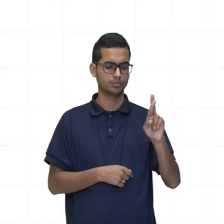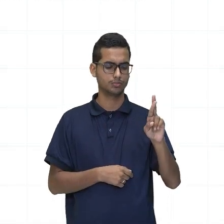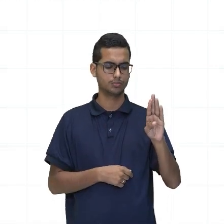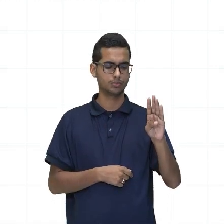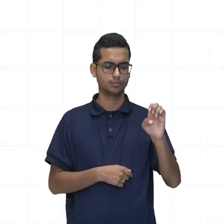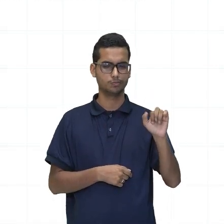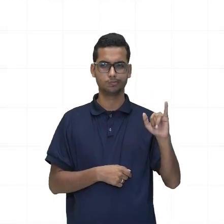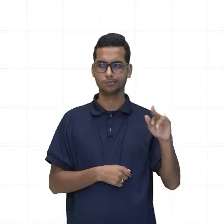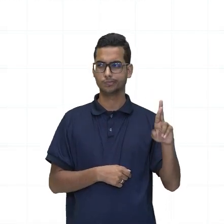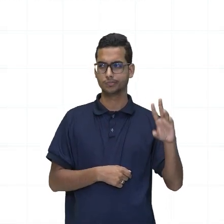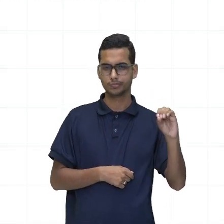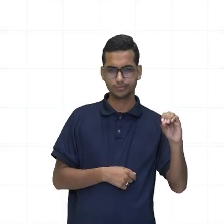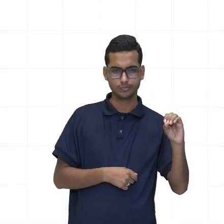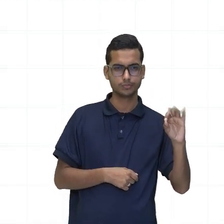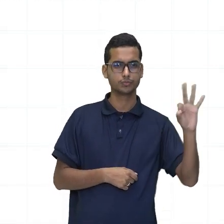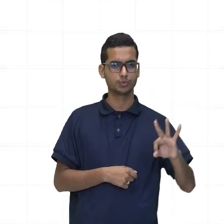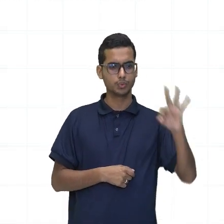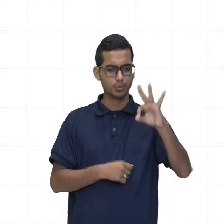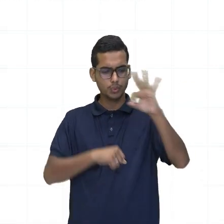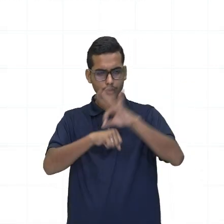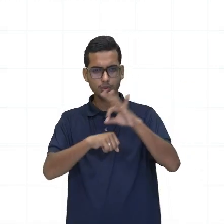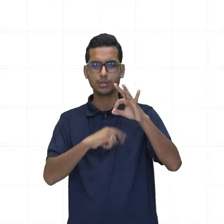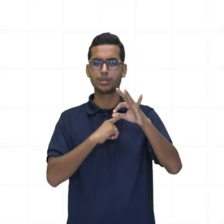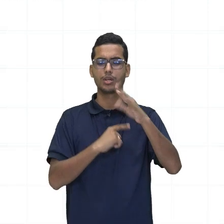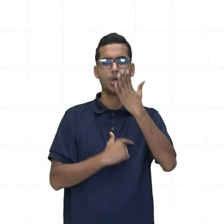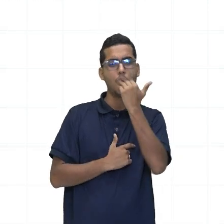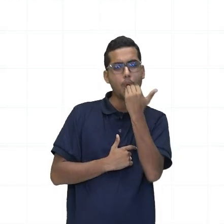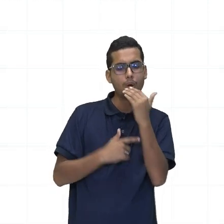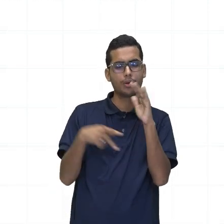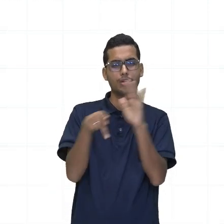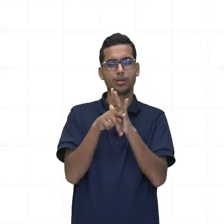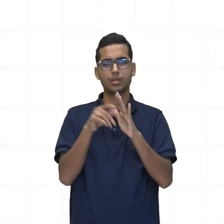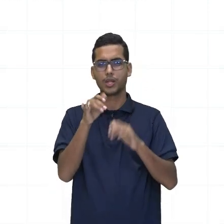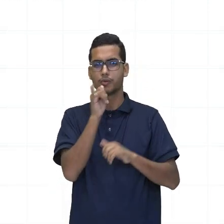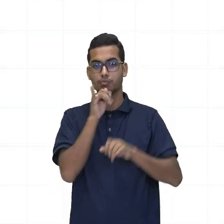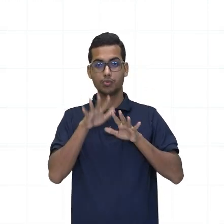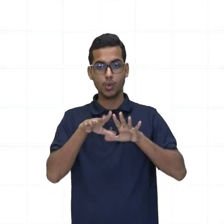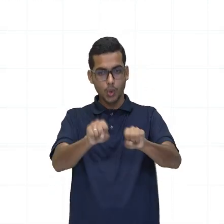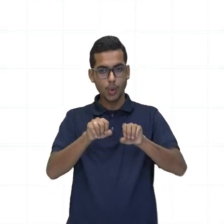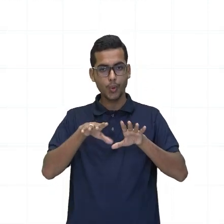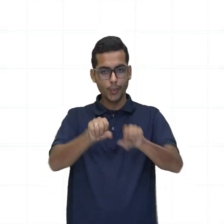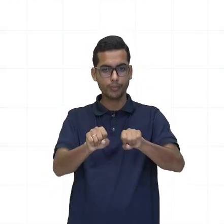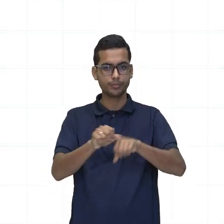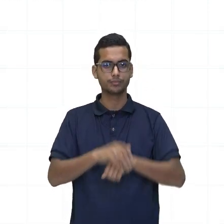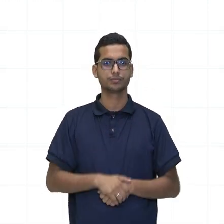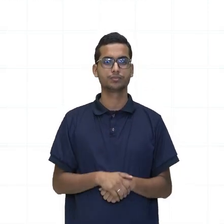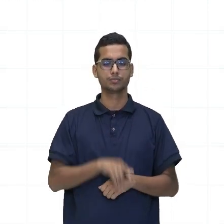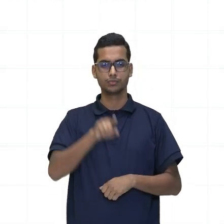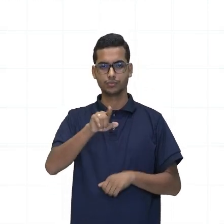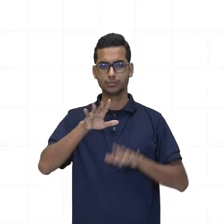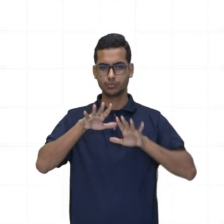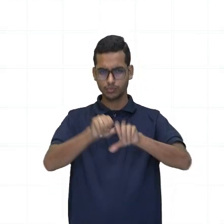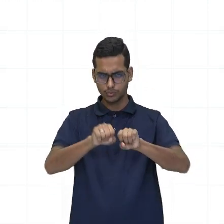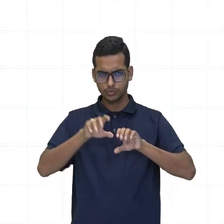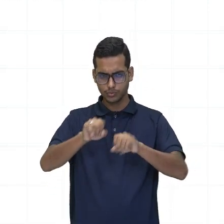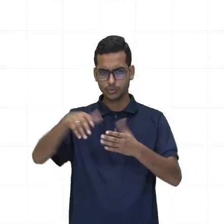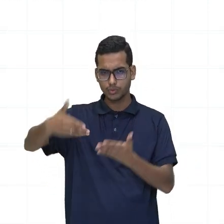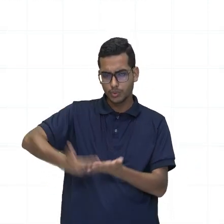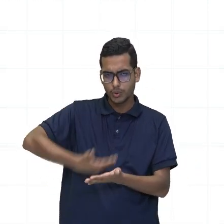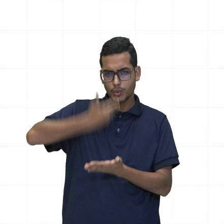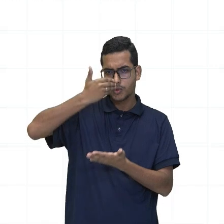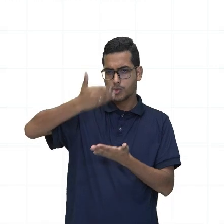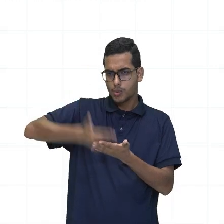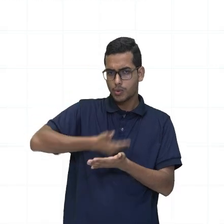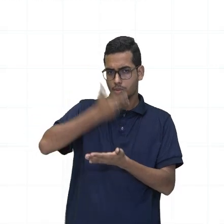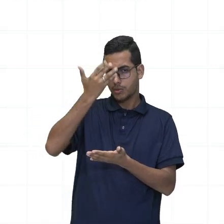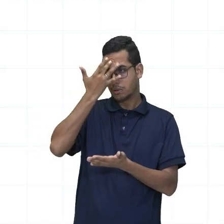ali em alguns alimentos, como por exemplo o açaí. Uma vez que você consome um açaí que você não sabe a